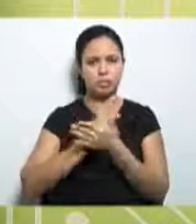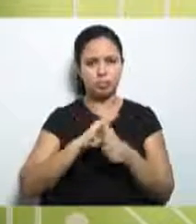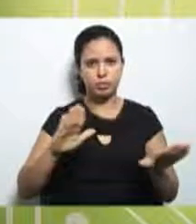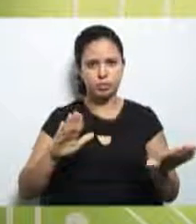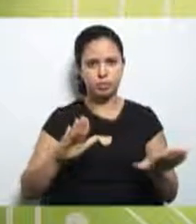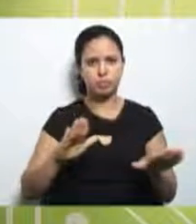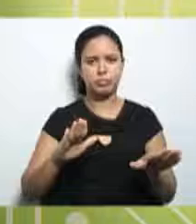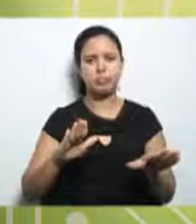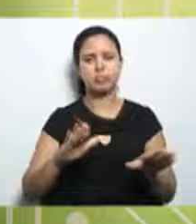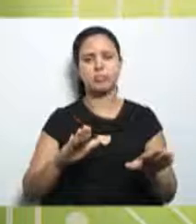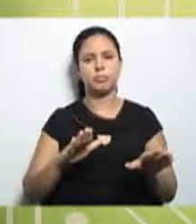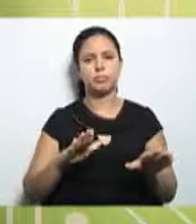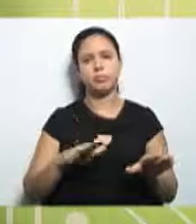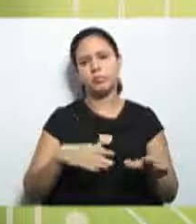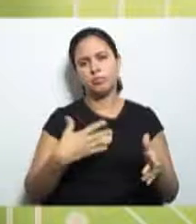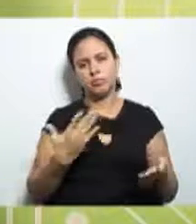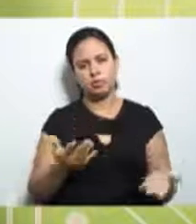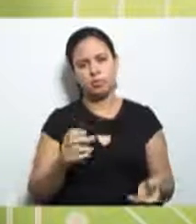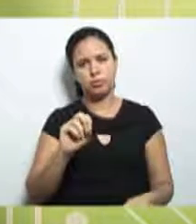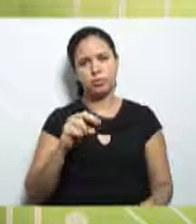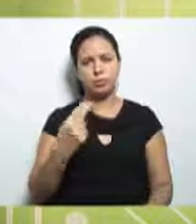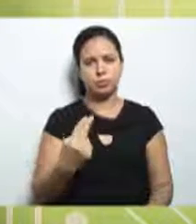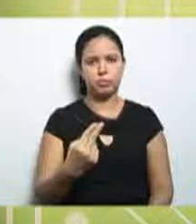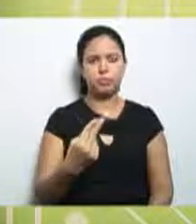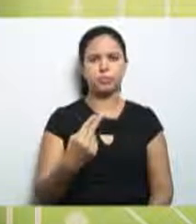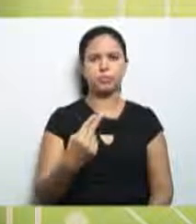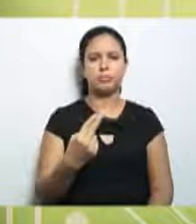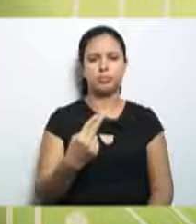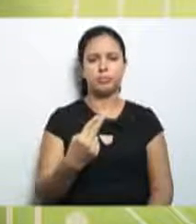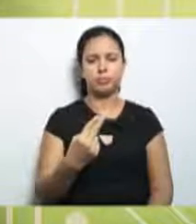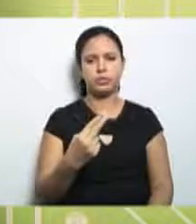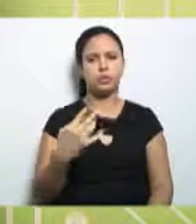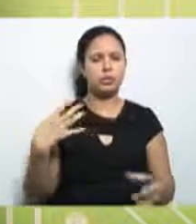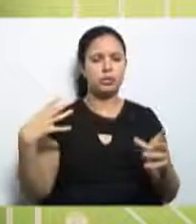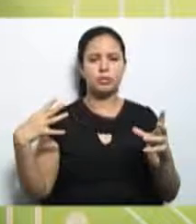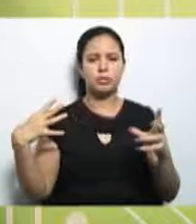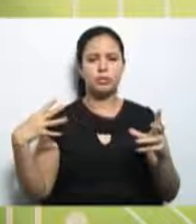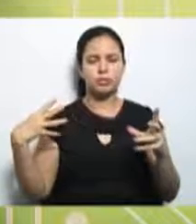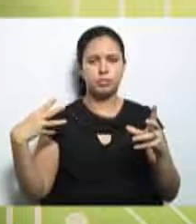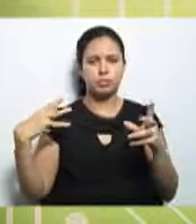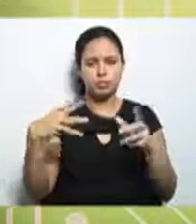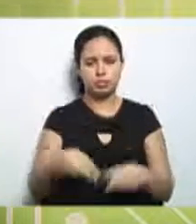que acabou o modo de produção e todo mundo dormiu, estava no